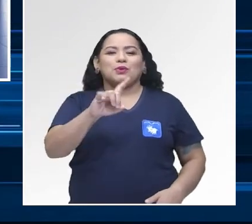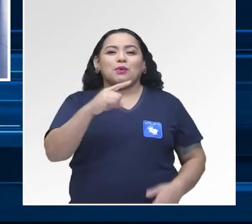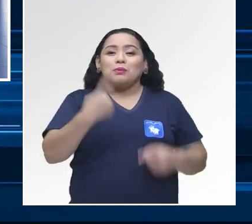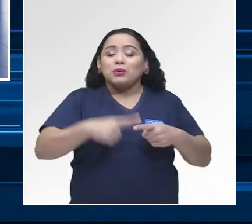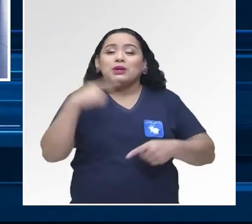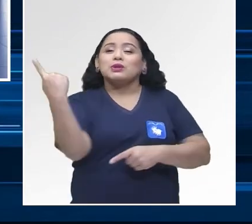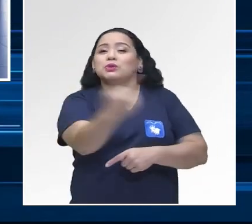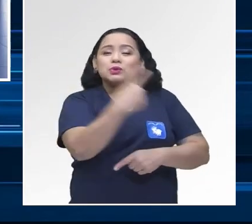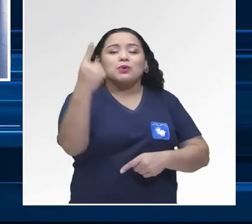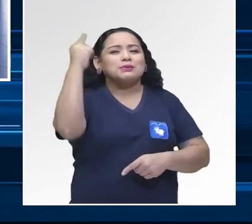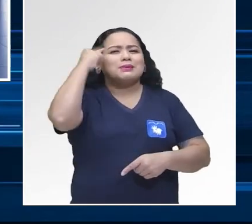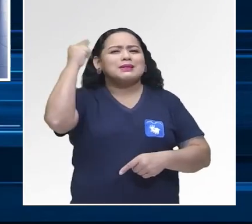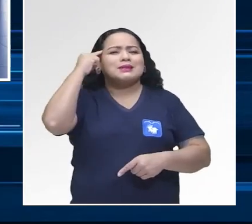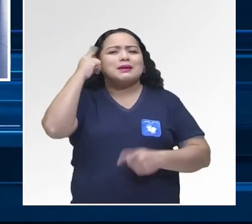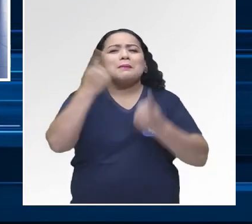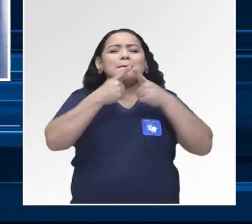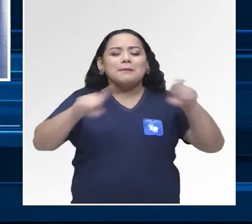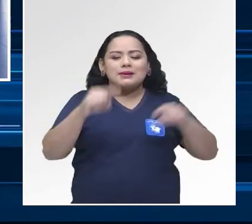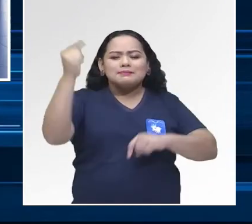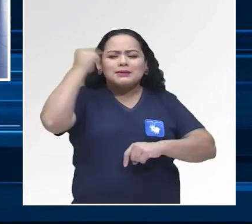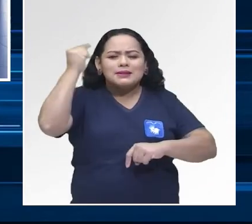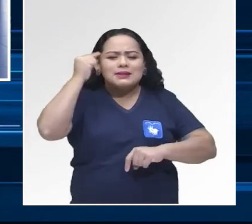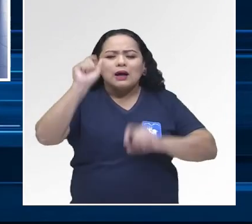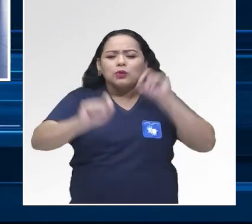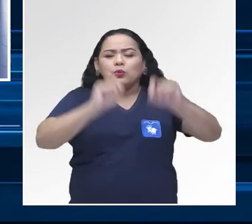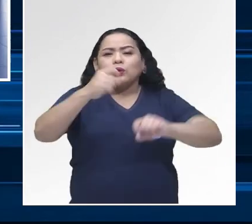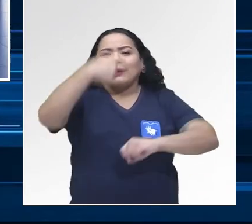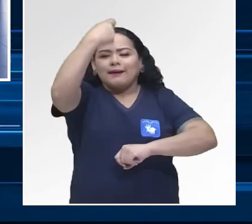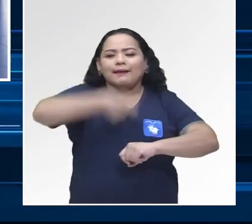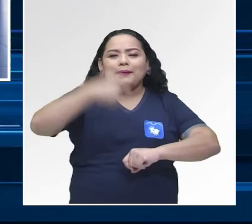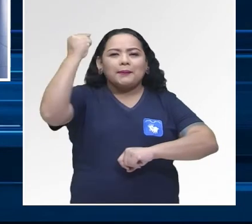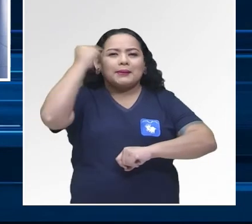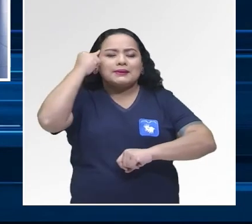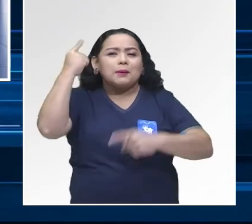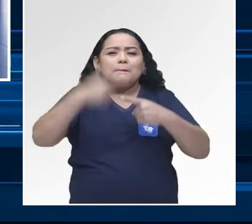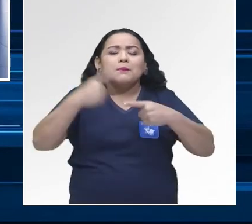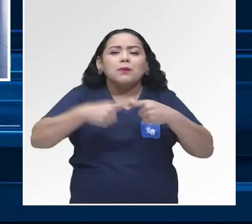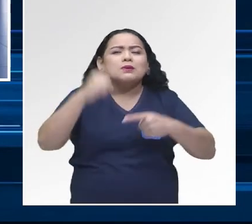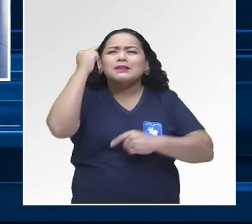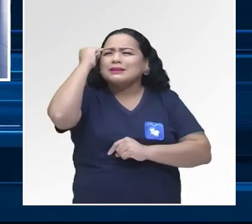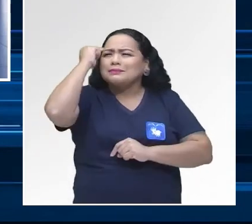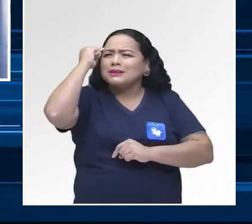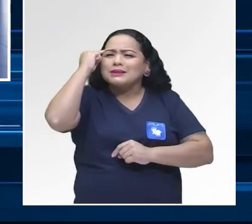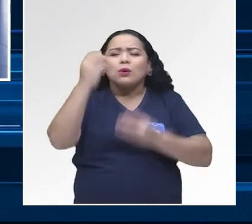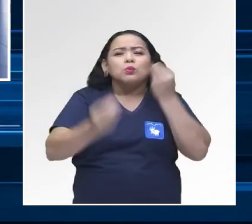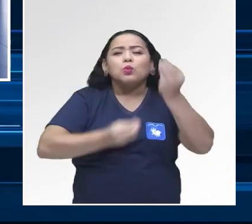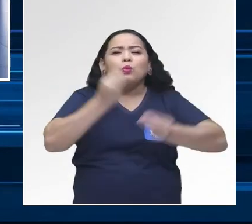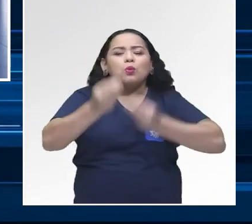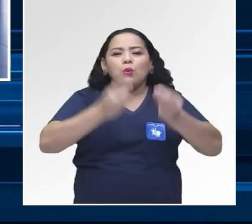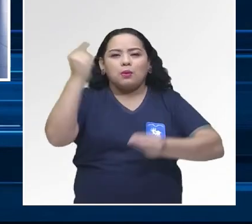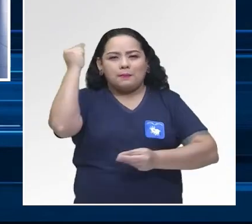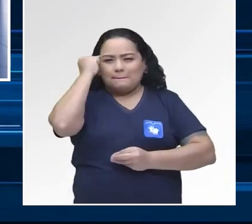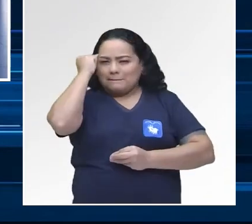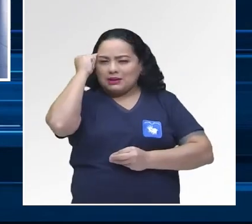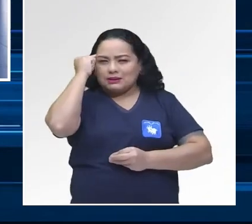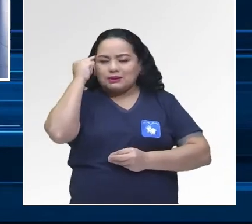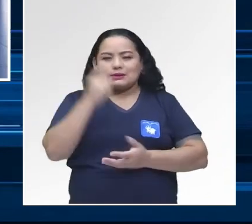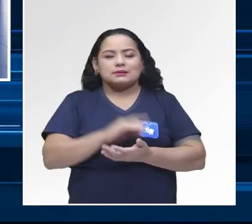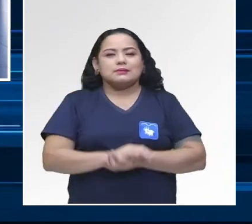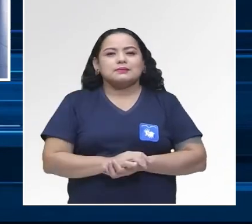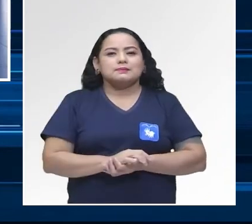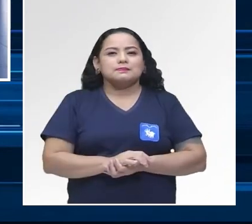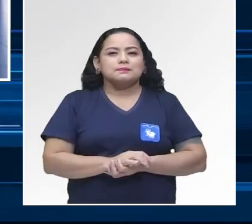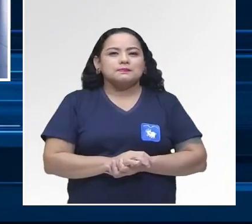É pensar sobre o que eu estou pensando. Por que eu estou pensando? Como eu estou pensando aquela realidade,